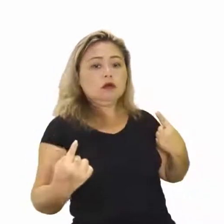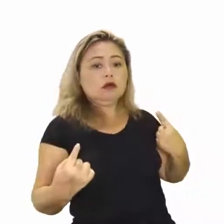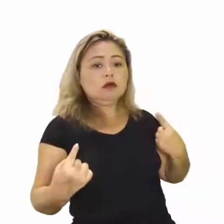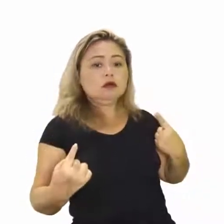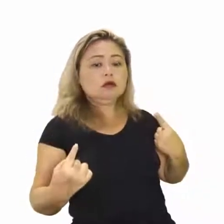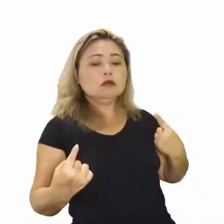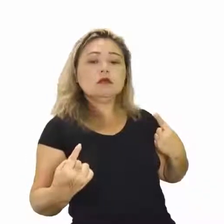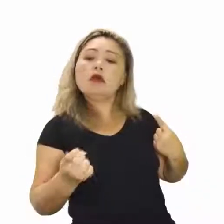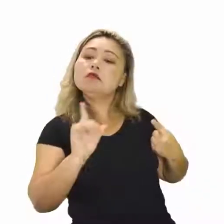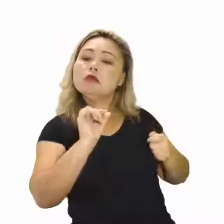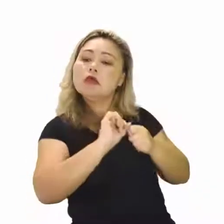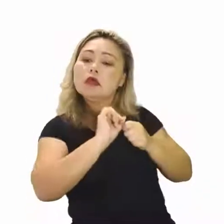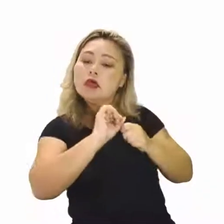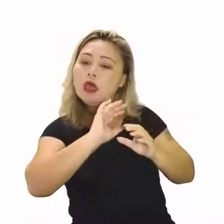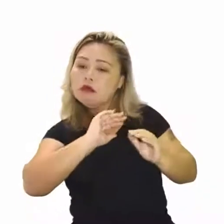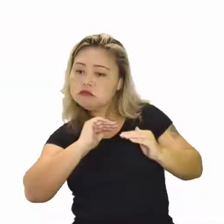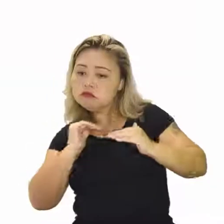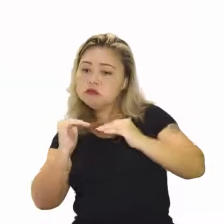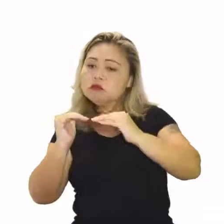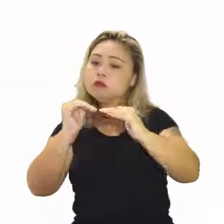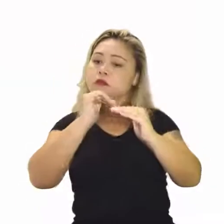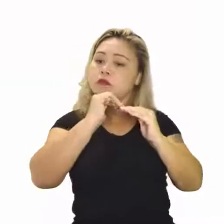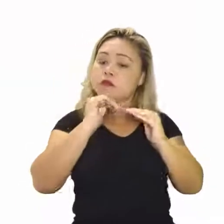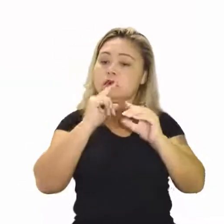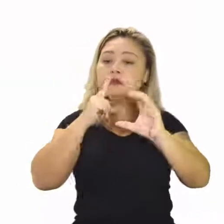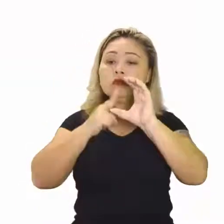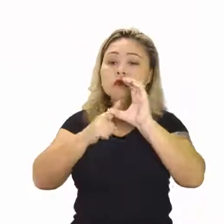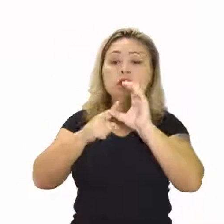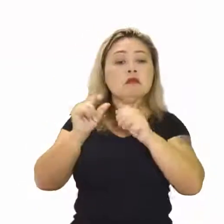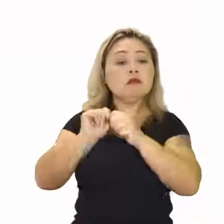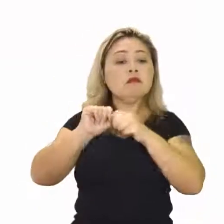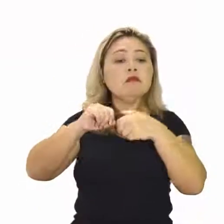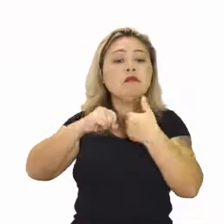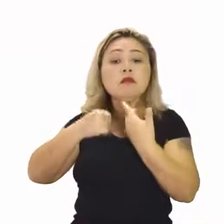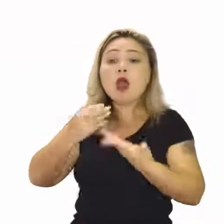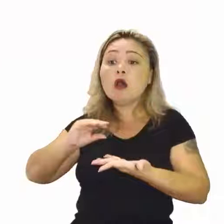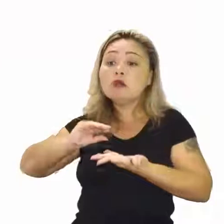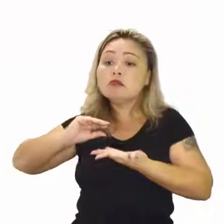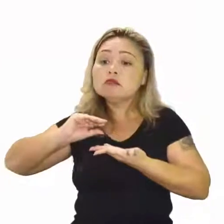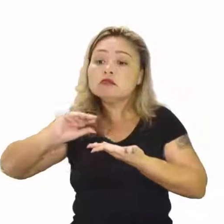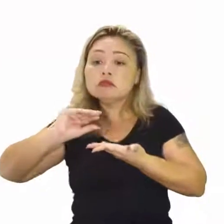ameaça comunista. Foram destinados 13